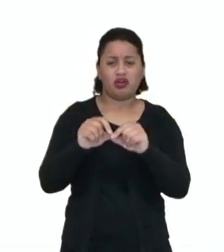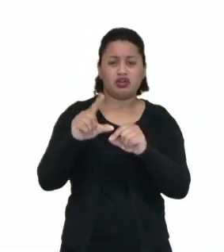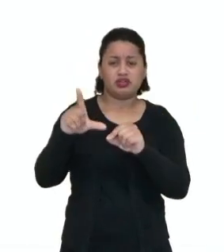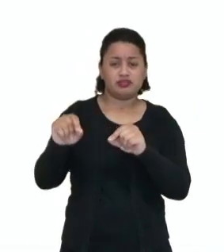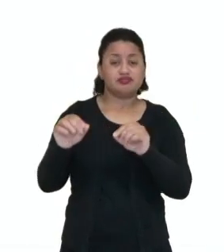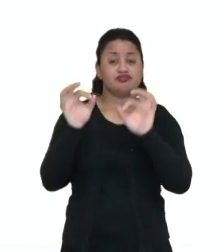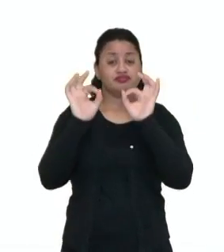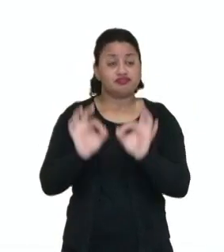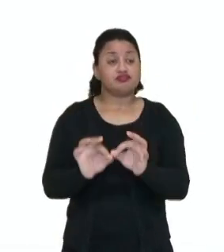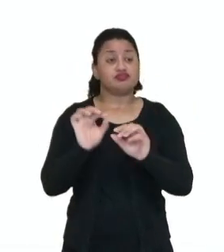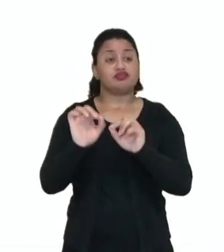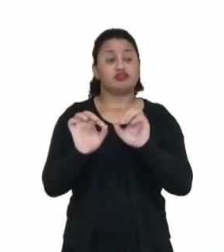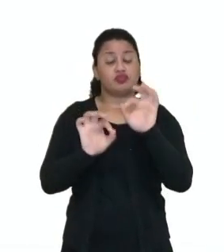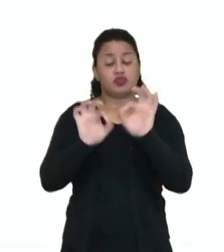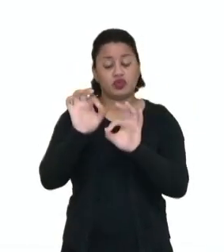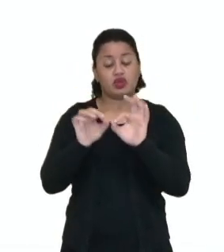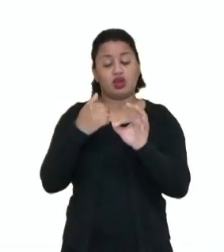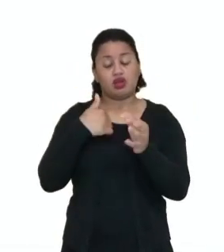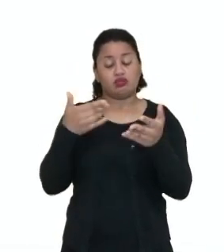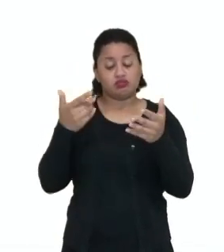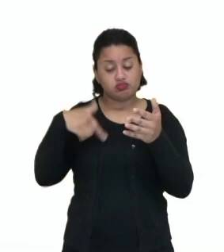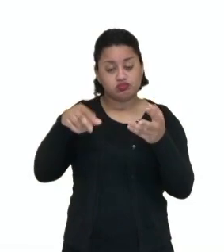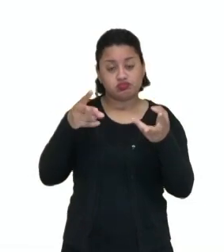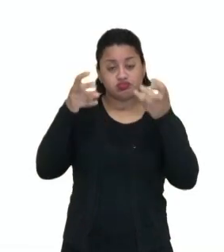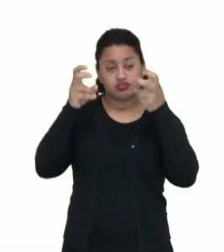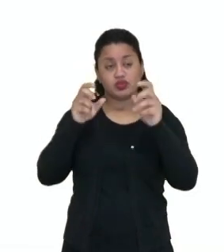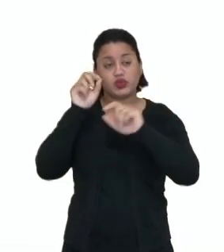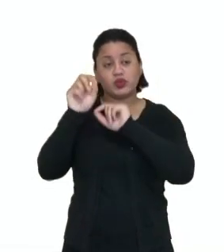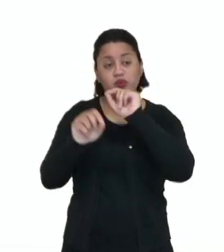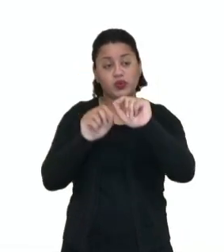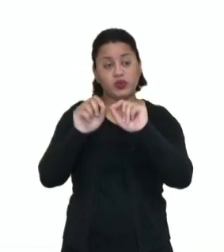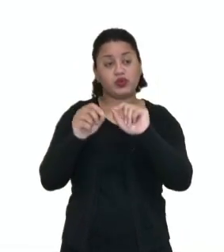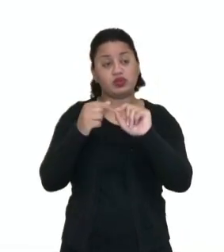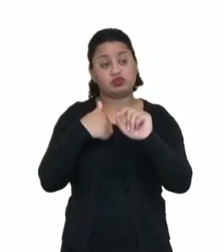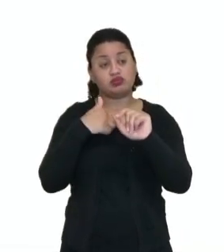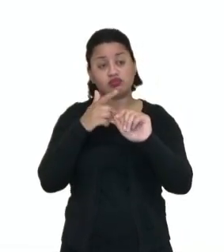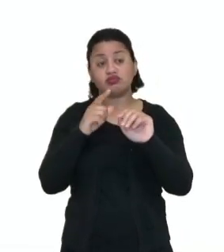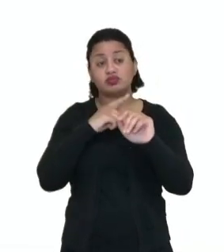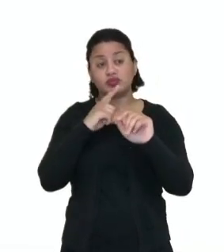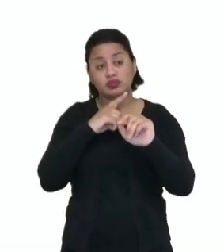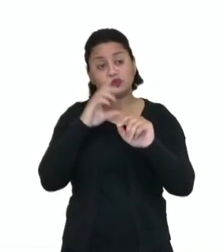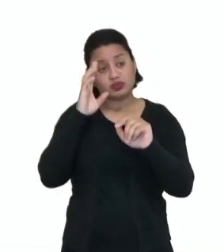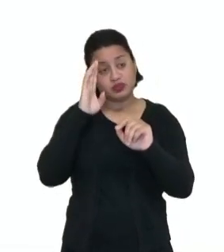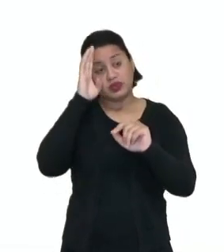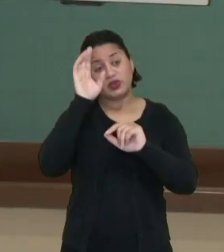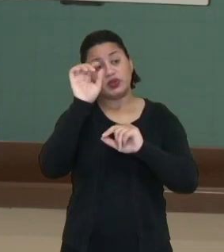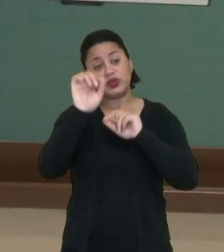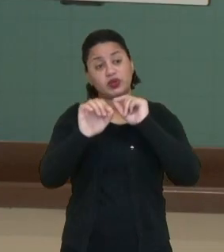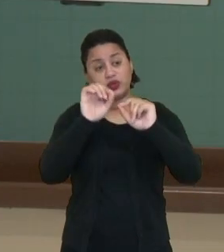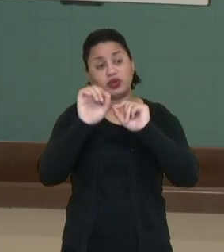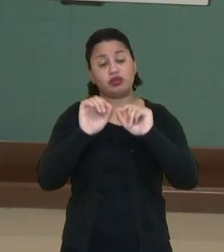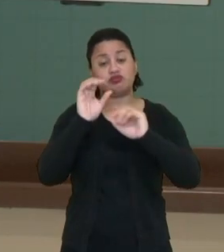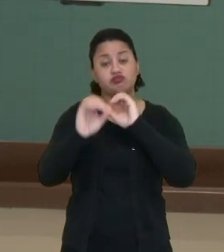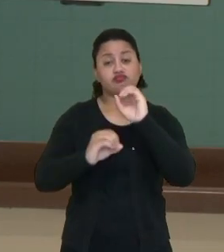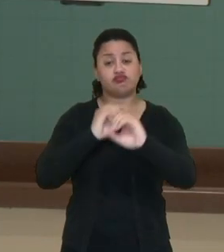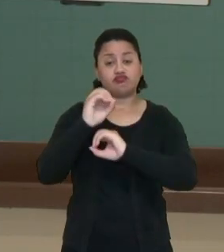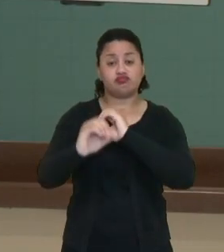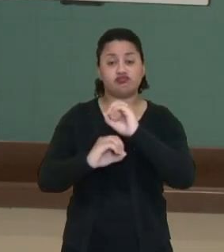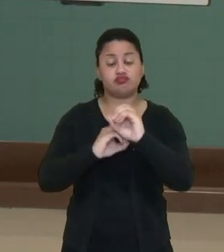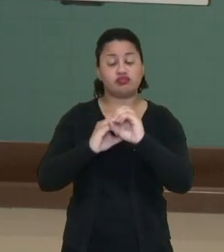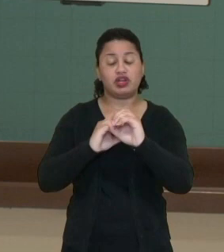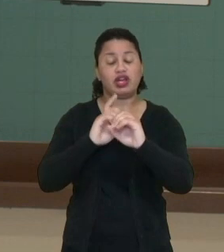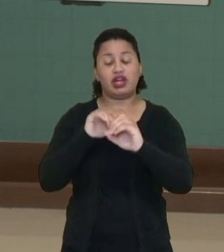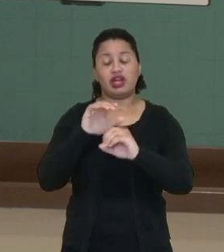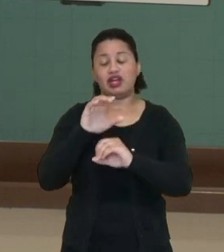esse esquema que a gente está observando aqui, e a gente destaca o gás carbônico porque ele é um dos elementos